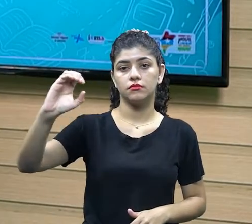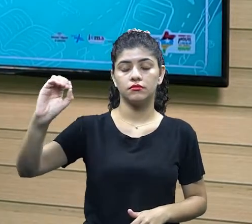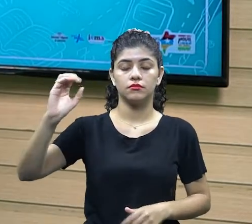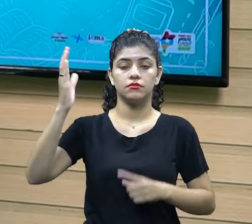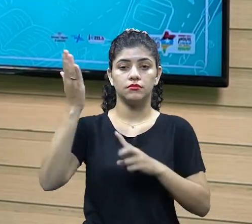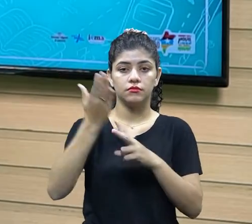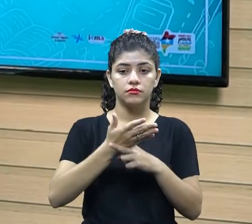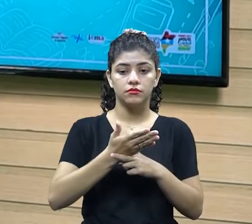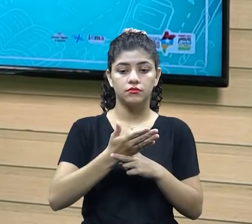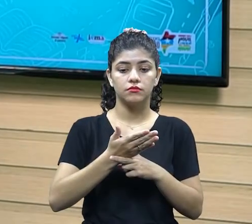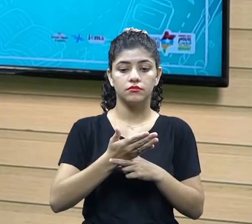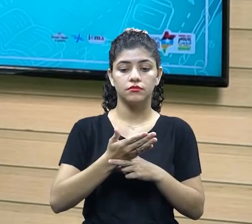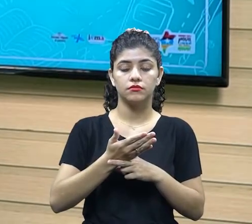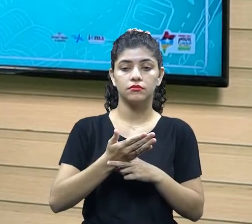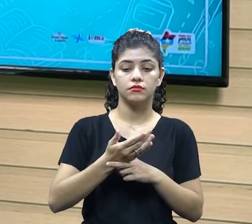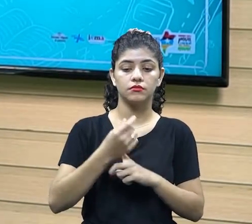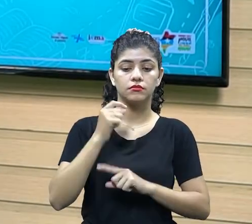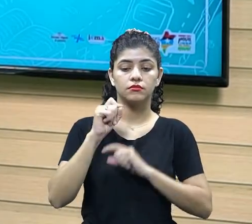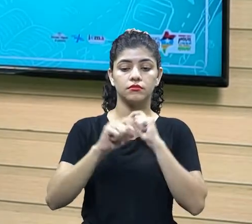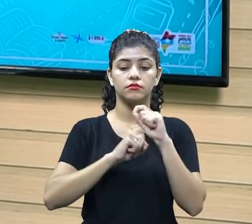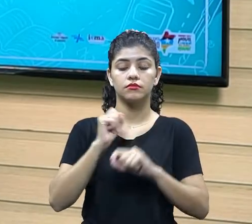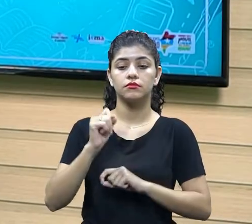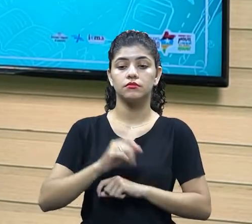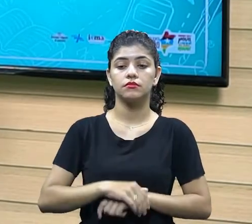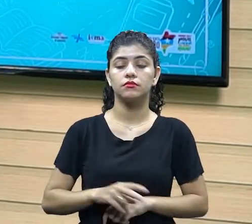7.500 e vou dividir